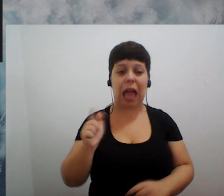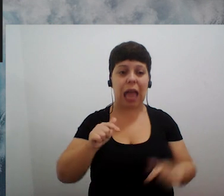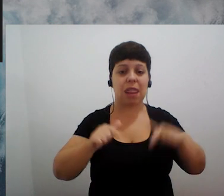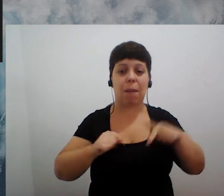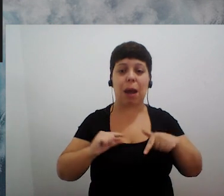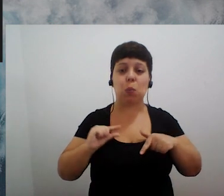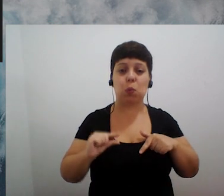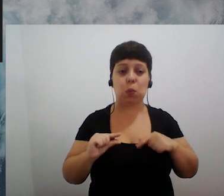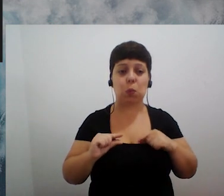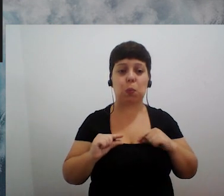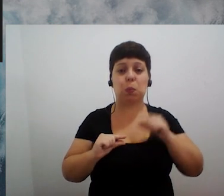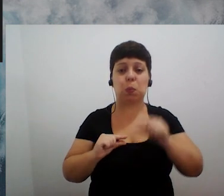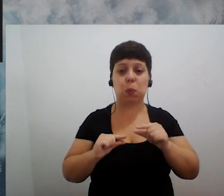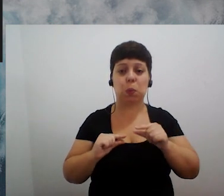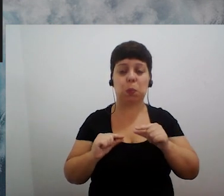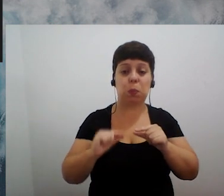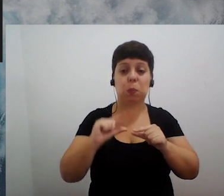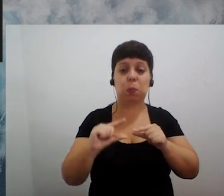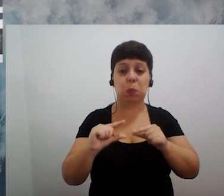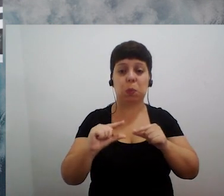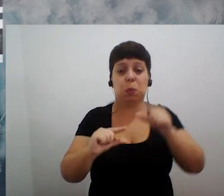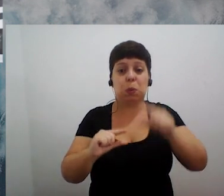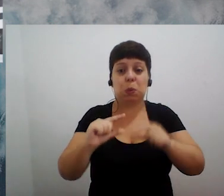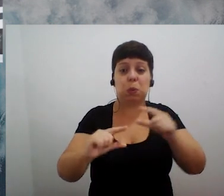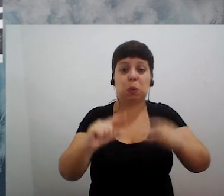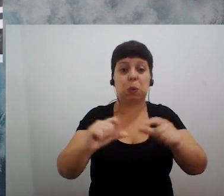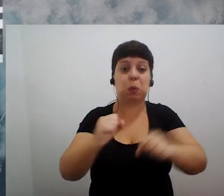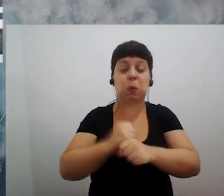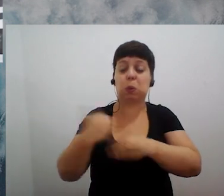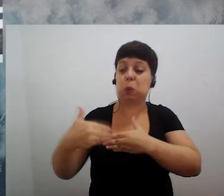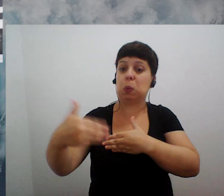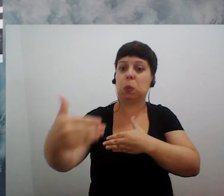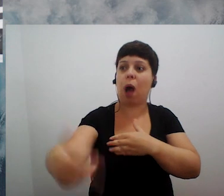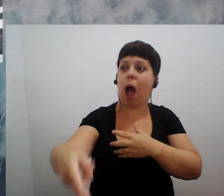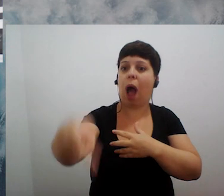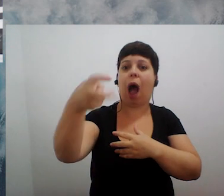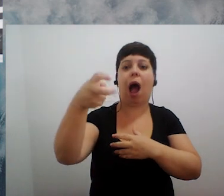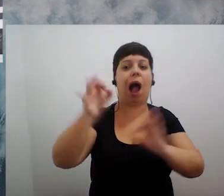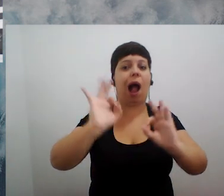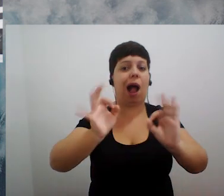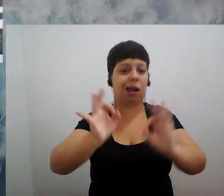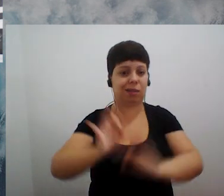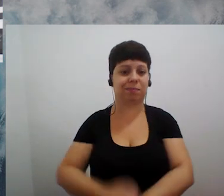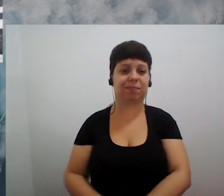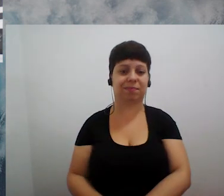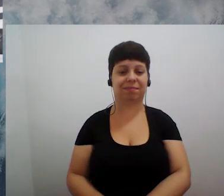trabalho de formiguinha que só que daqui a alguns anos que nós vamos ver o resultado,